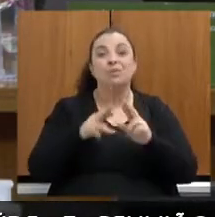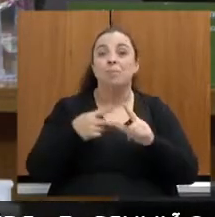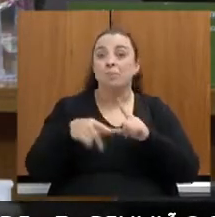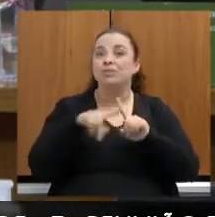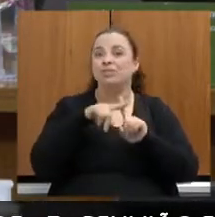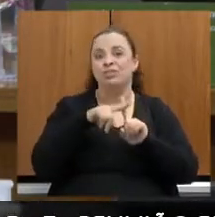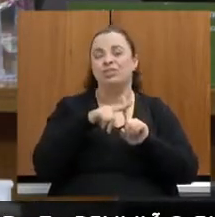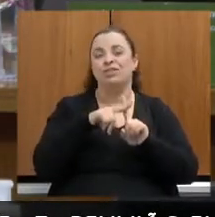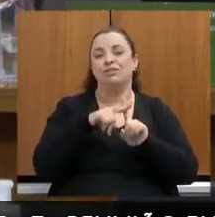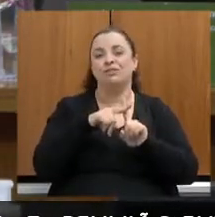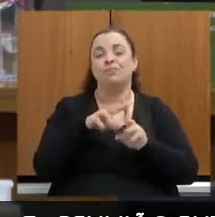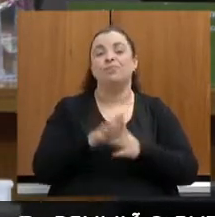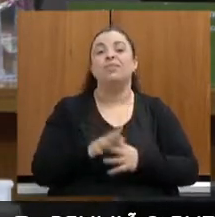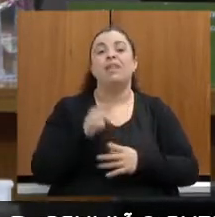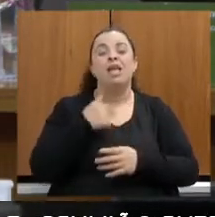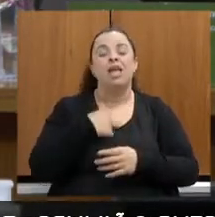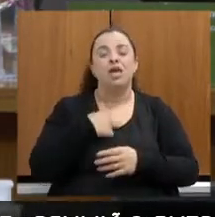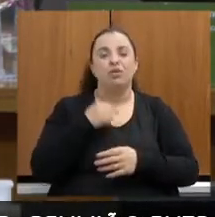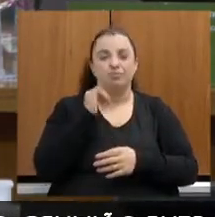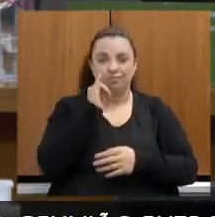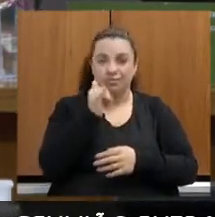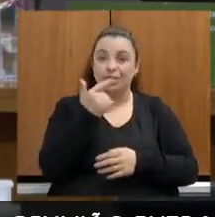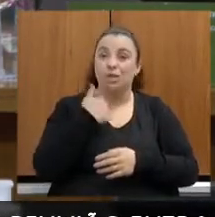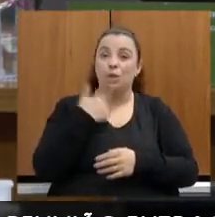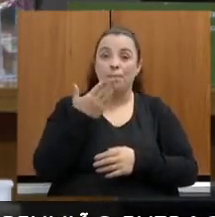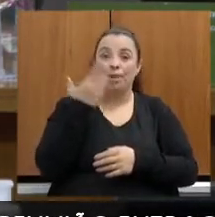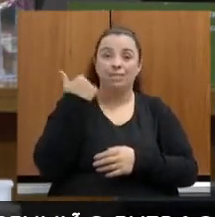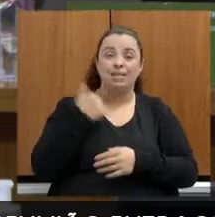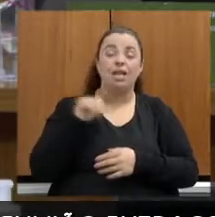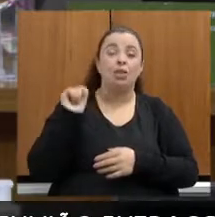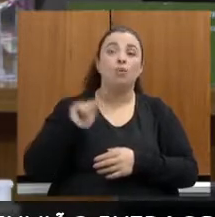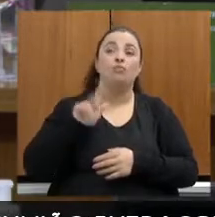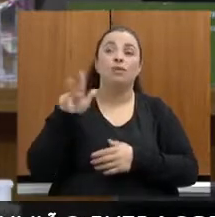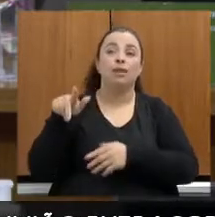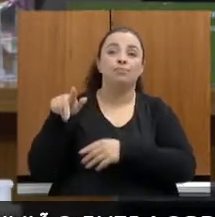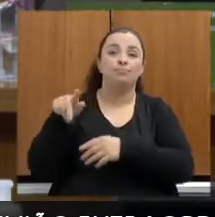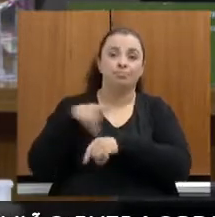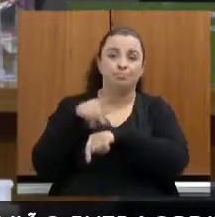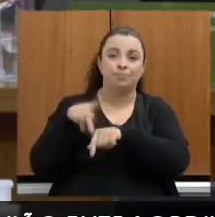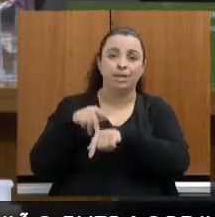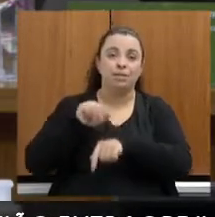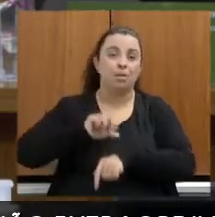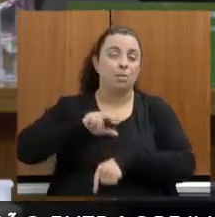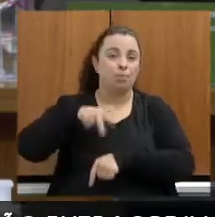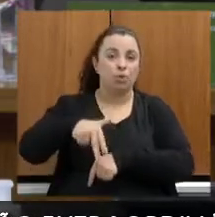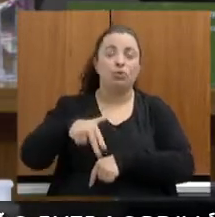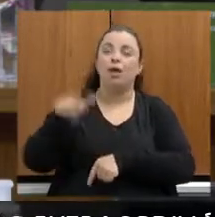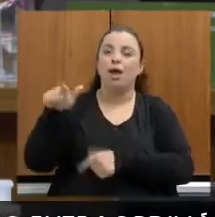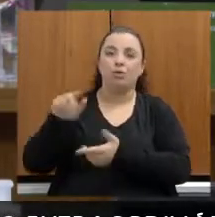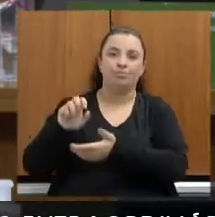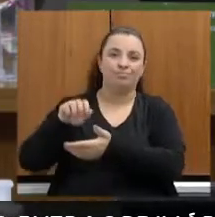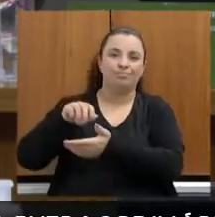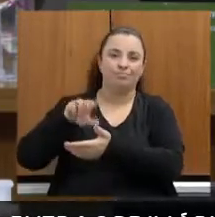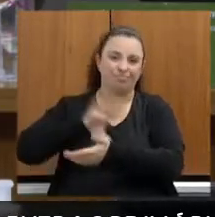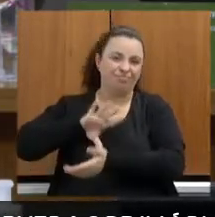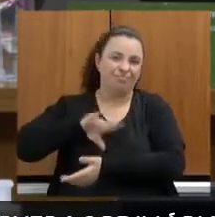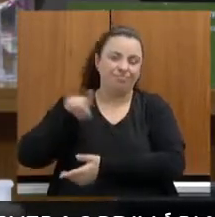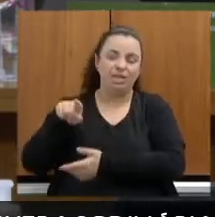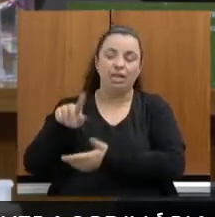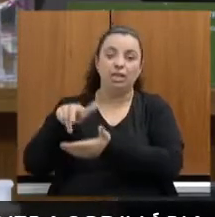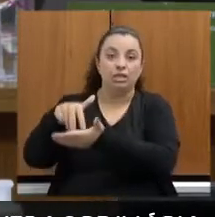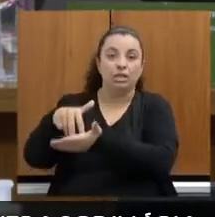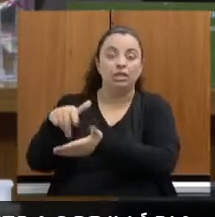eu estive em Portugal mês passado a Universidade de Coimbra me convidou junto com o Coronel Osvaldo para